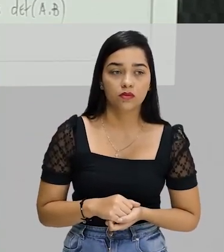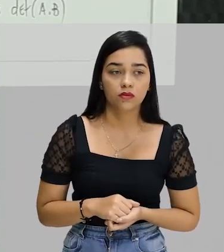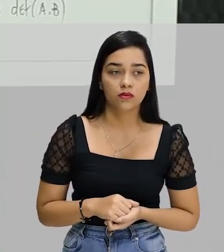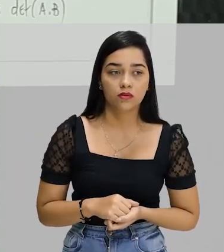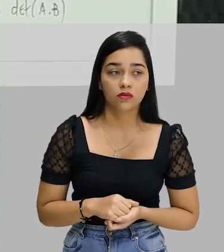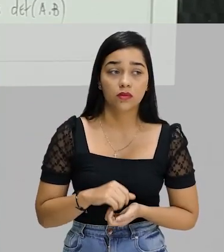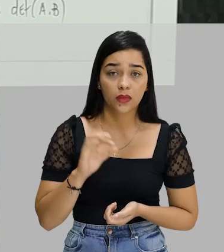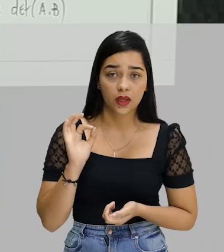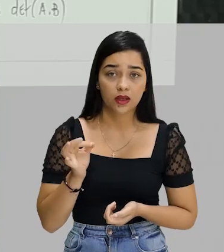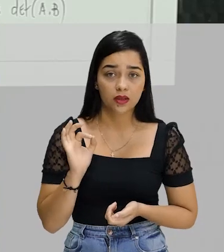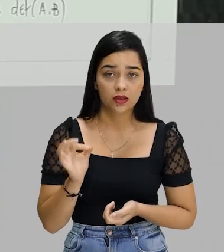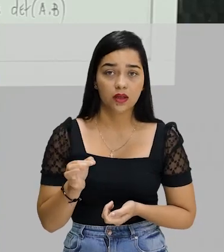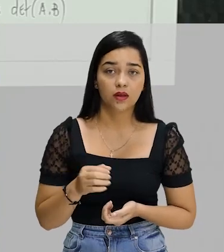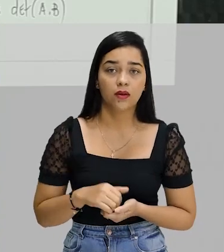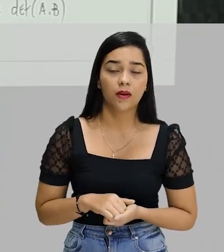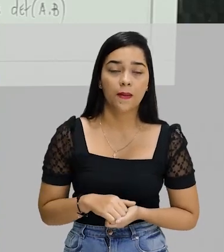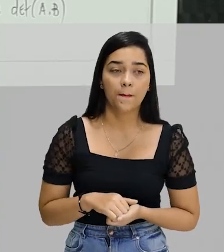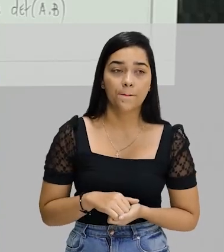Certo?